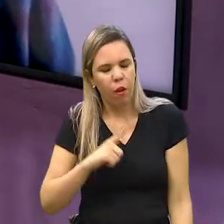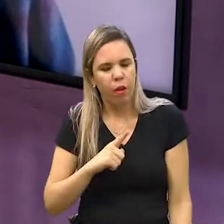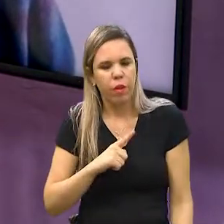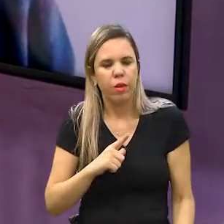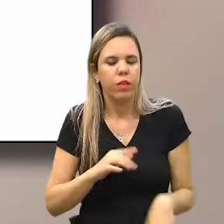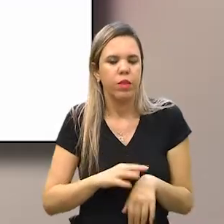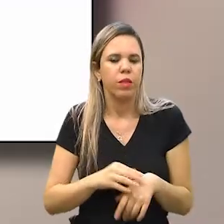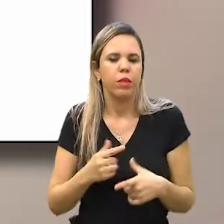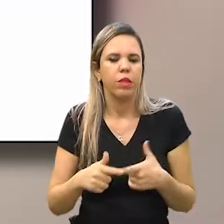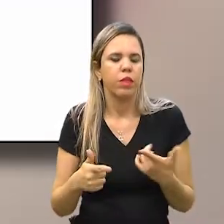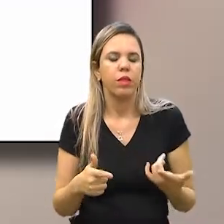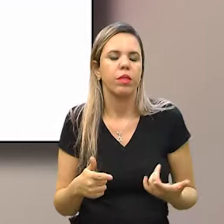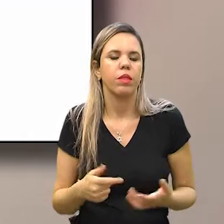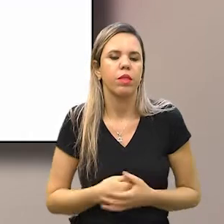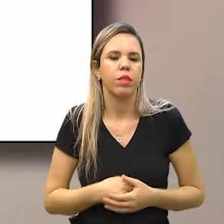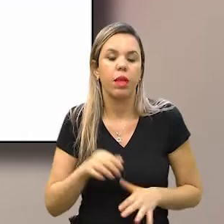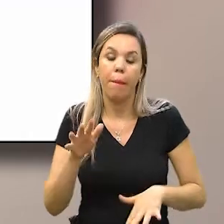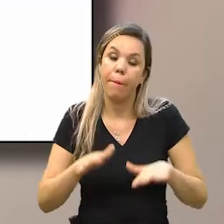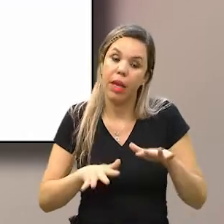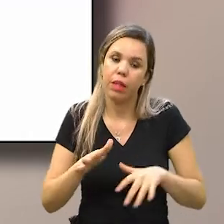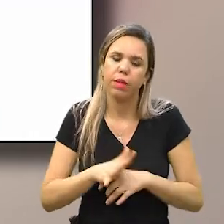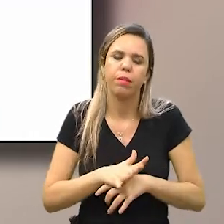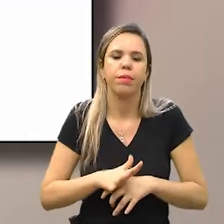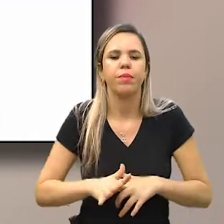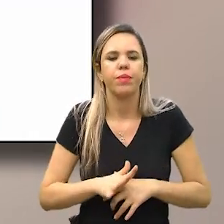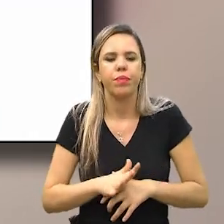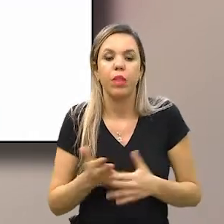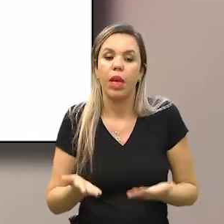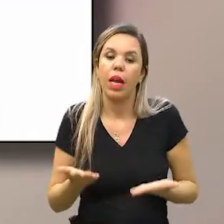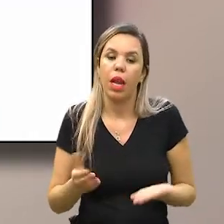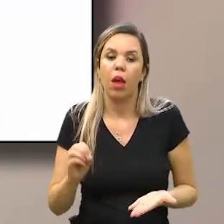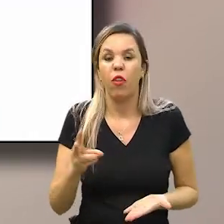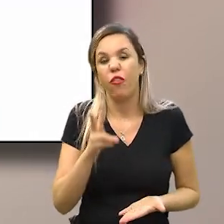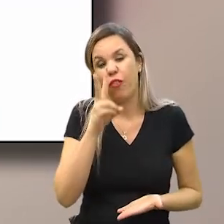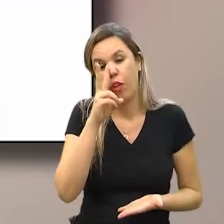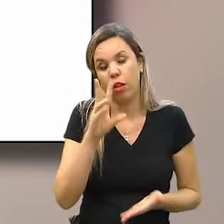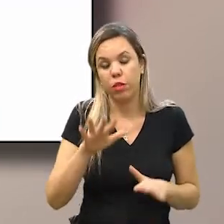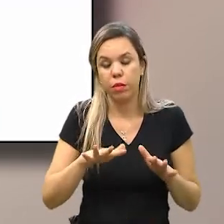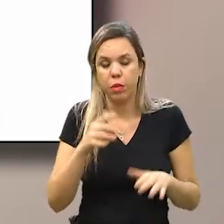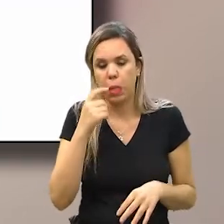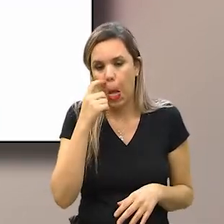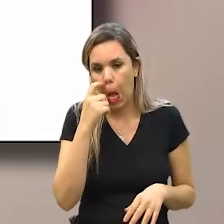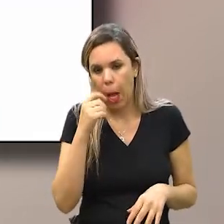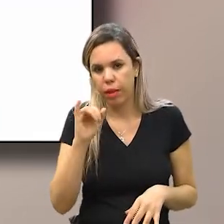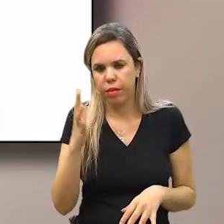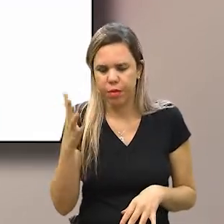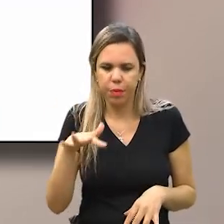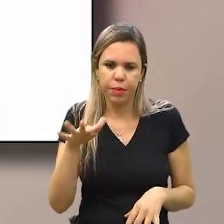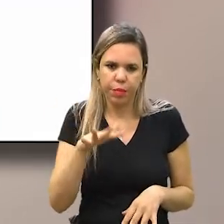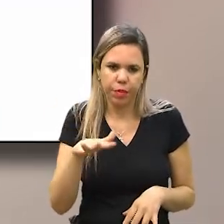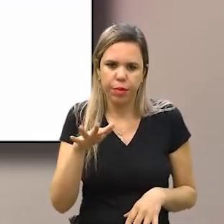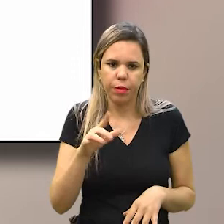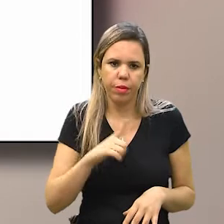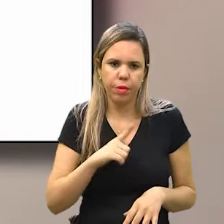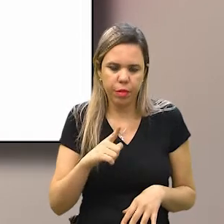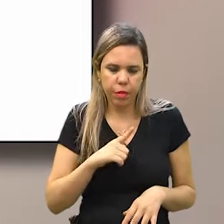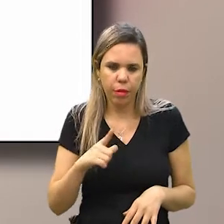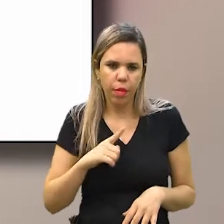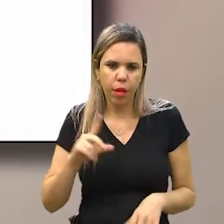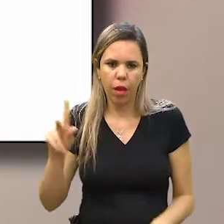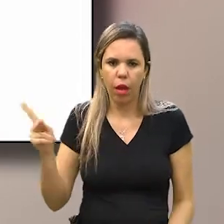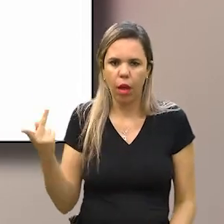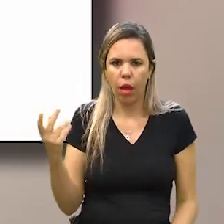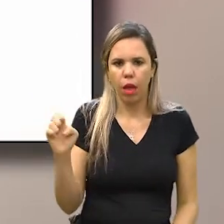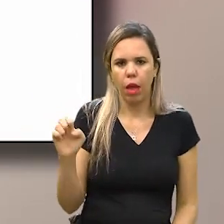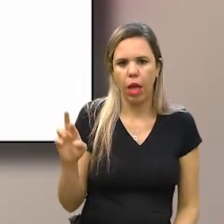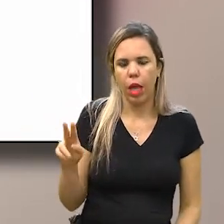que tem? Esses sintomas, eles são variados, eles podem ser leves ou intensos. Mas, geralmente, quem tem o